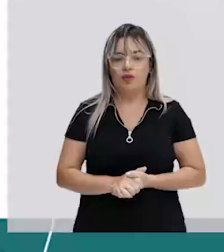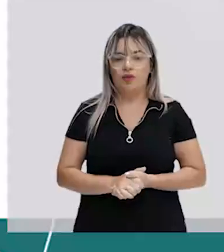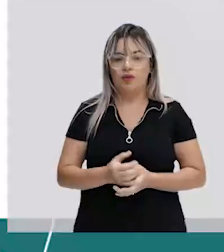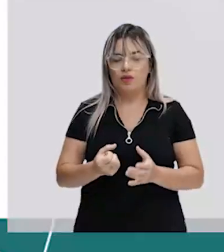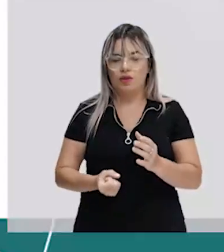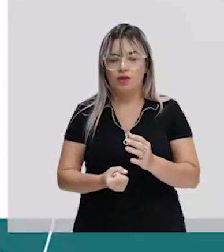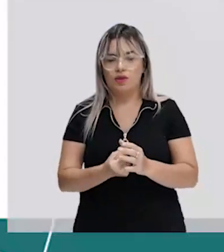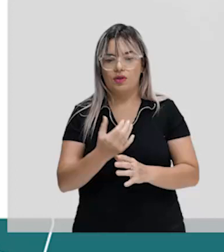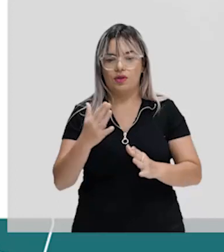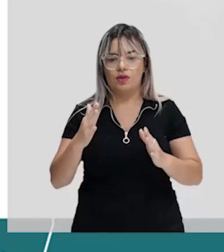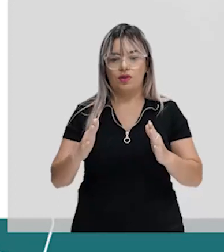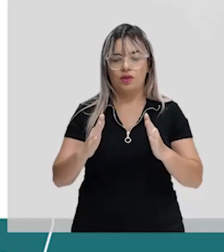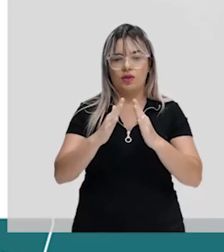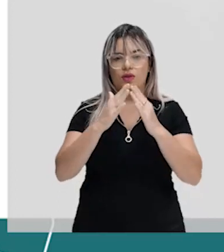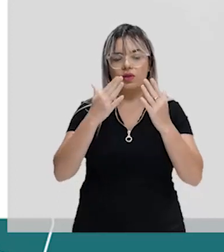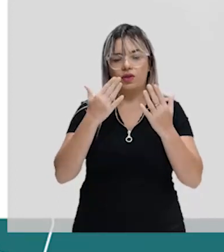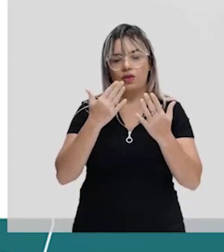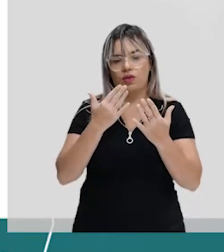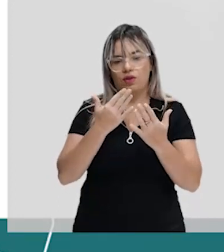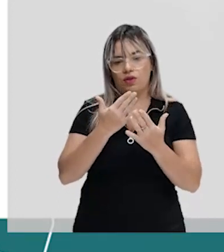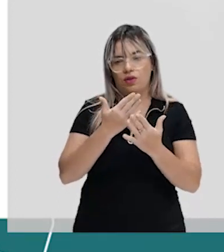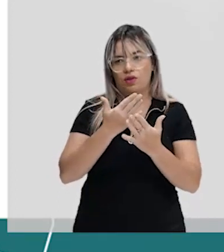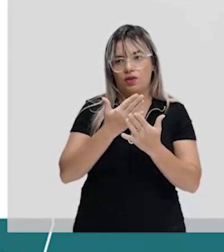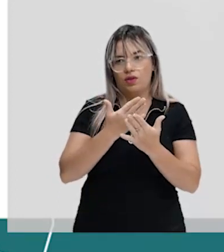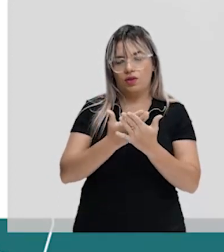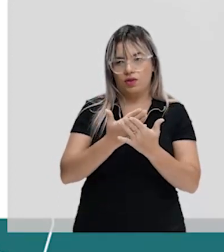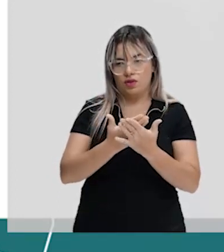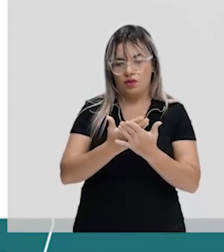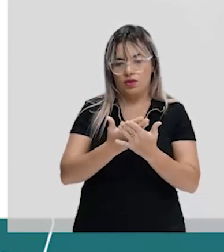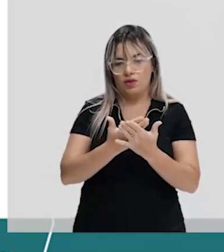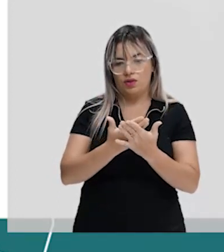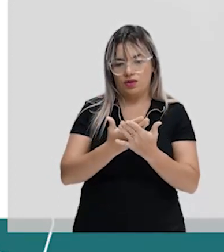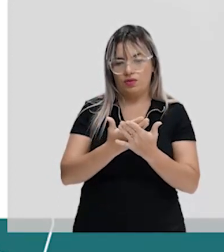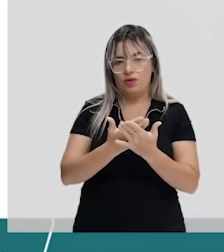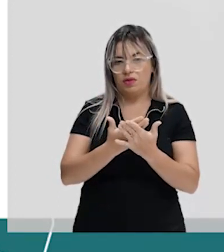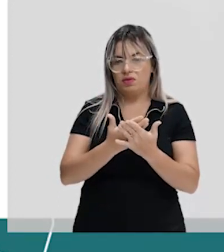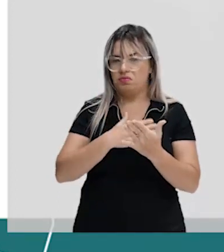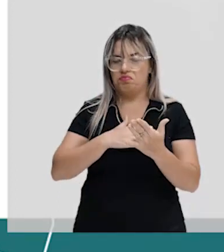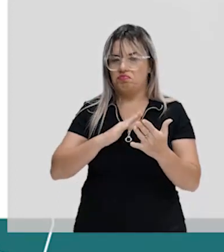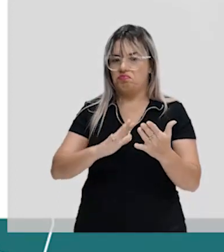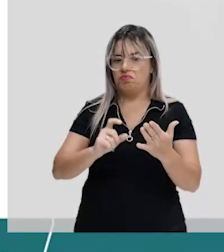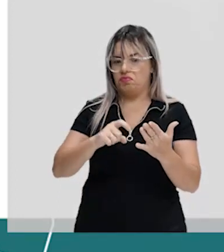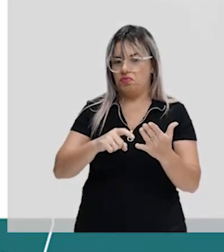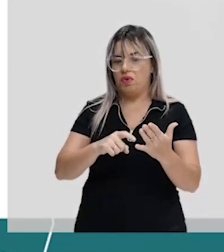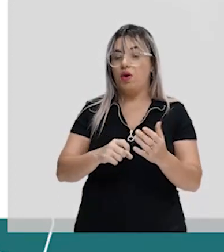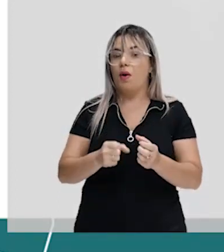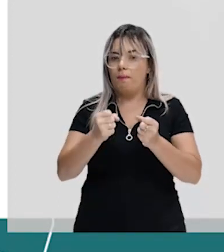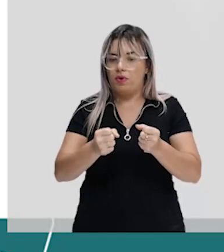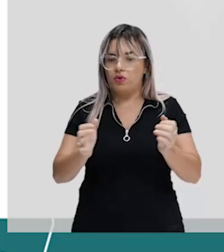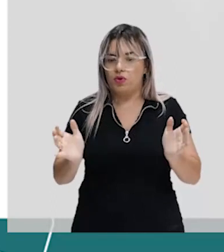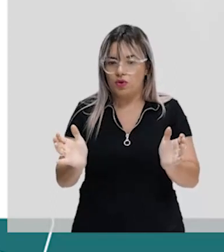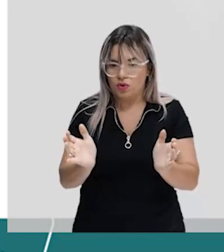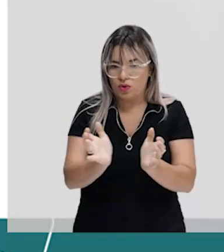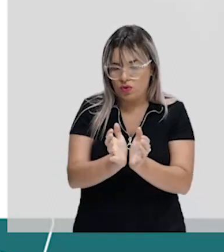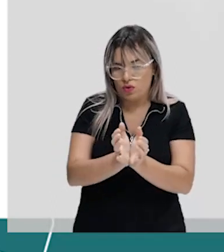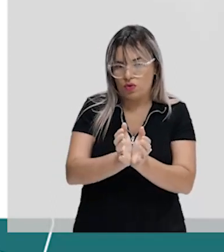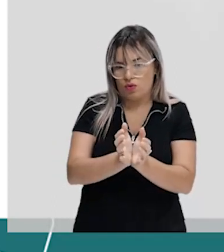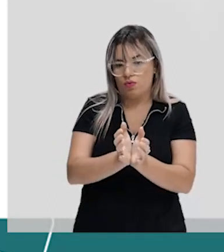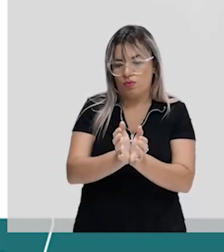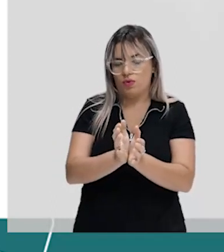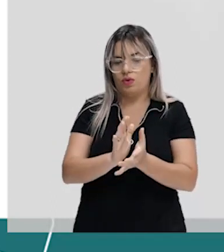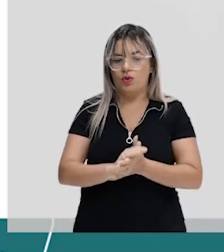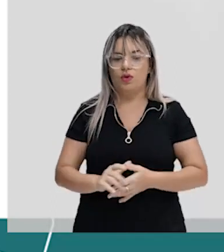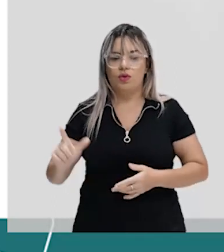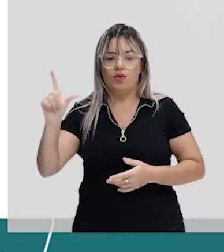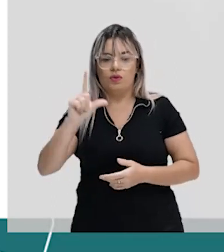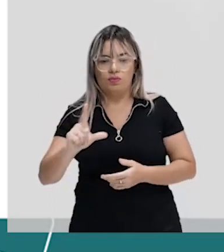surgir as escolas, que eu já falei, que tem autor que não gosta dessa terminologia. Eu posso chamar de movimento, estilo ou de corrente literária,